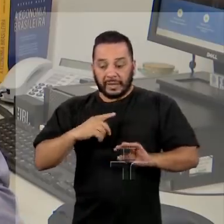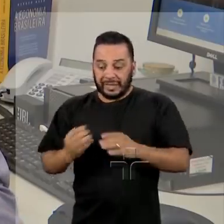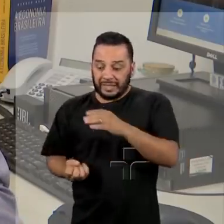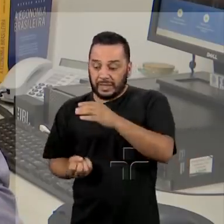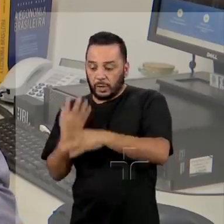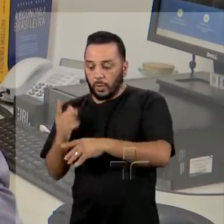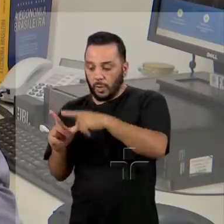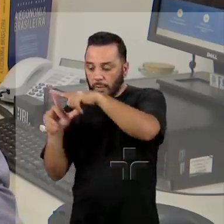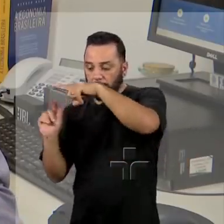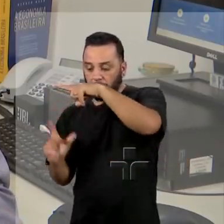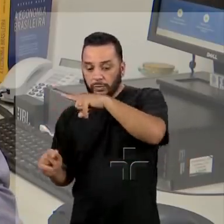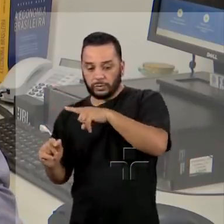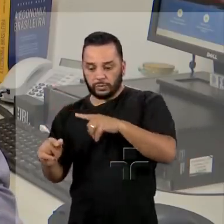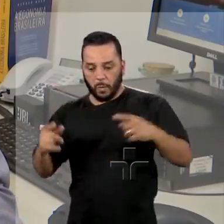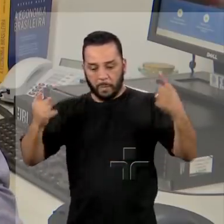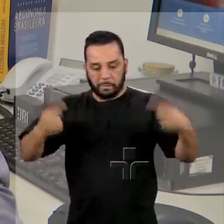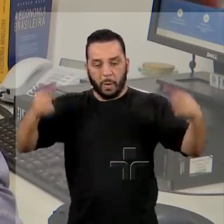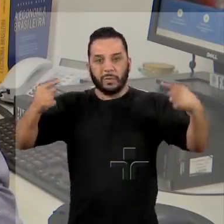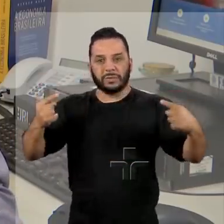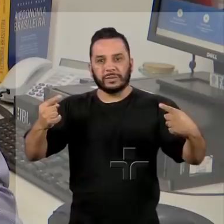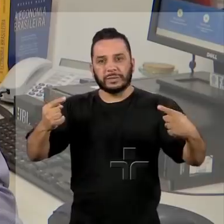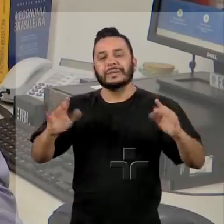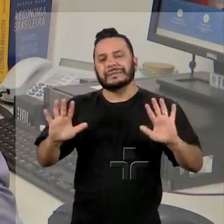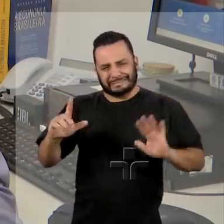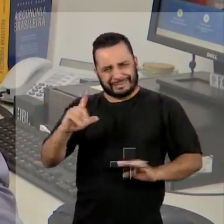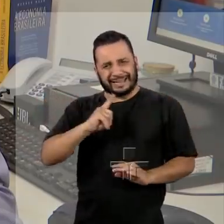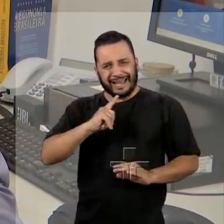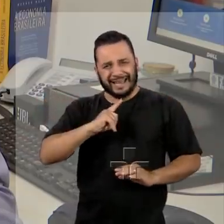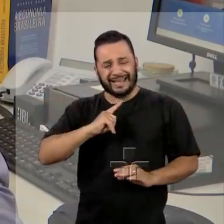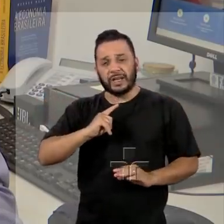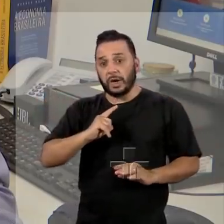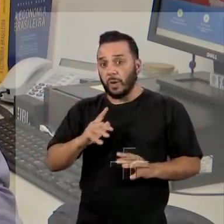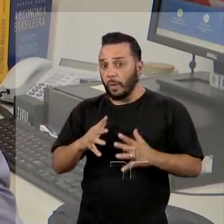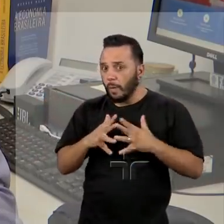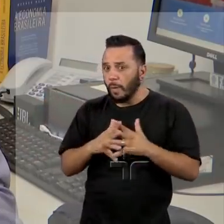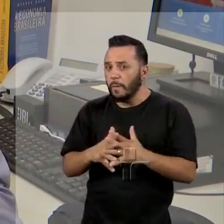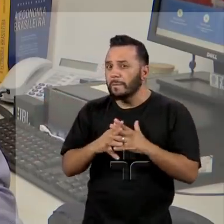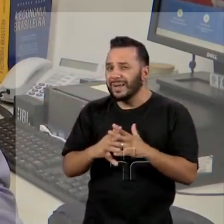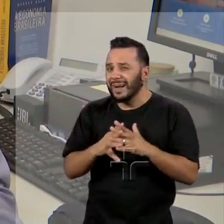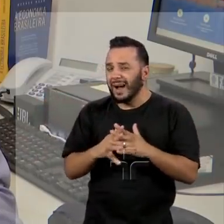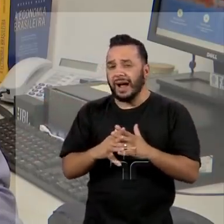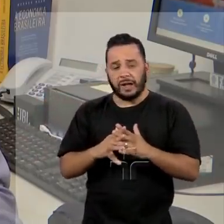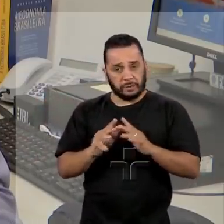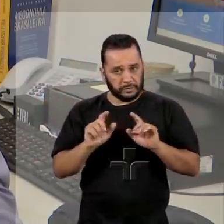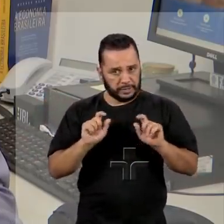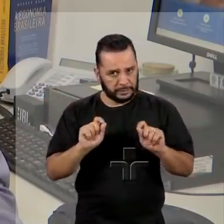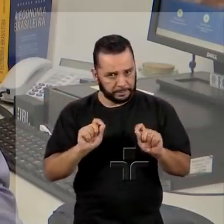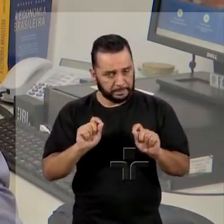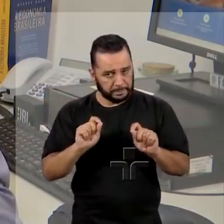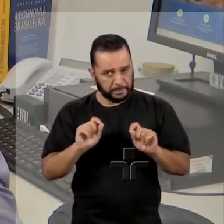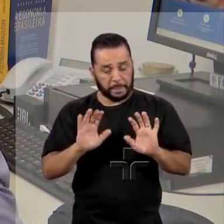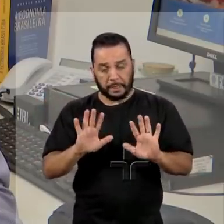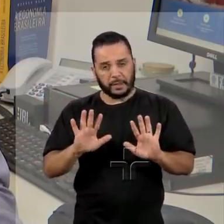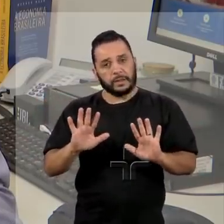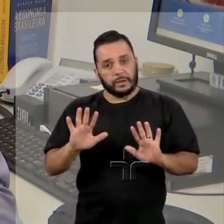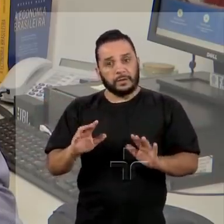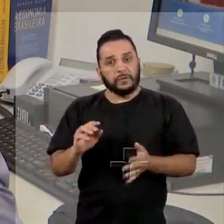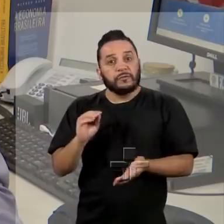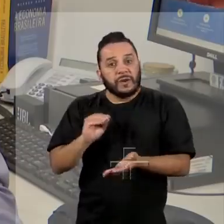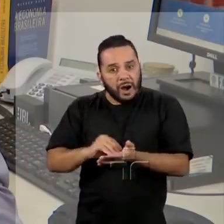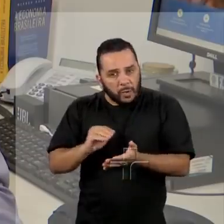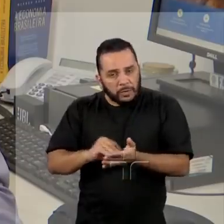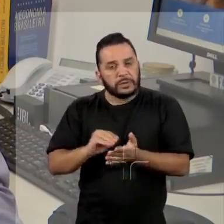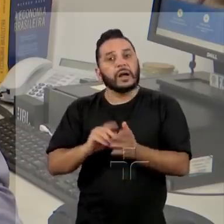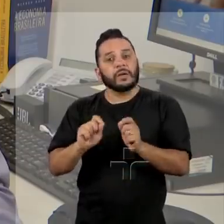político. Mas é muito complicado quando a gente não tem uma alavanca econômica,